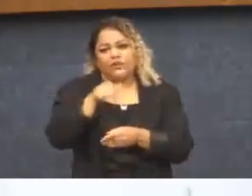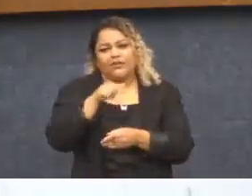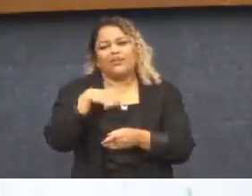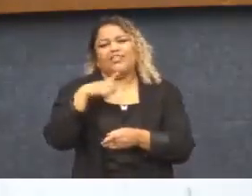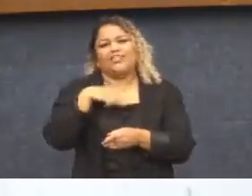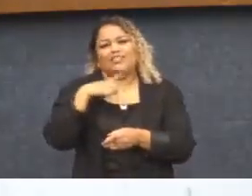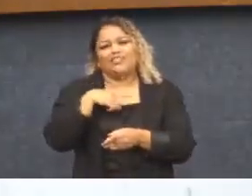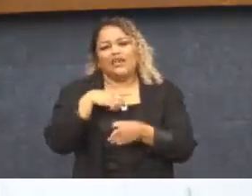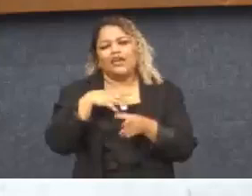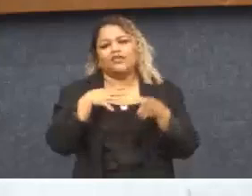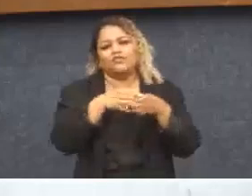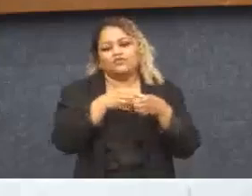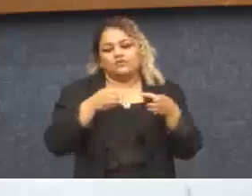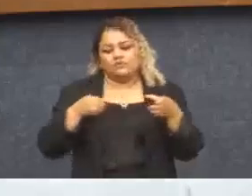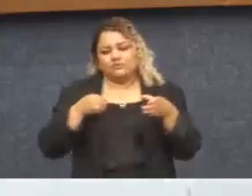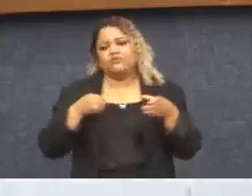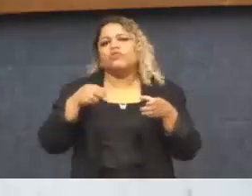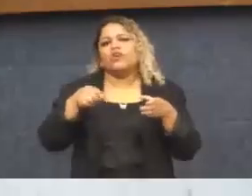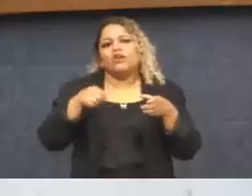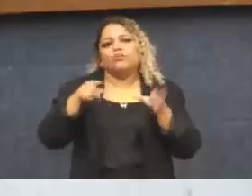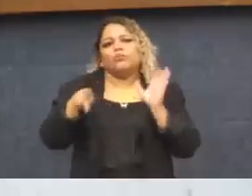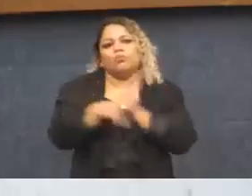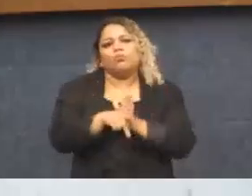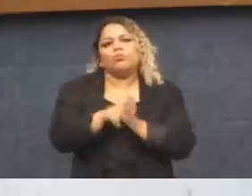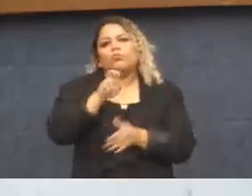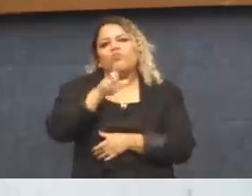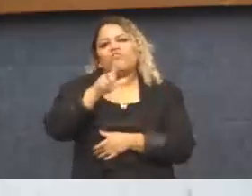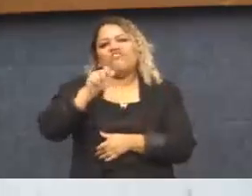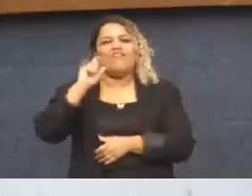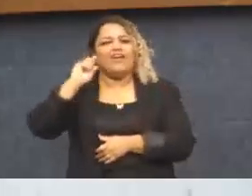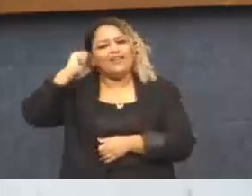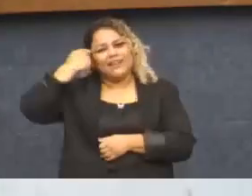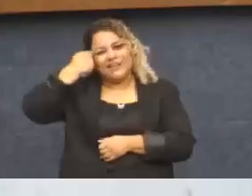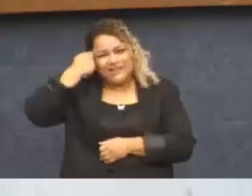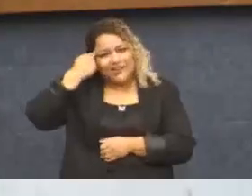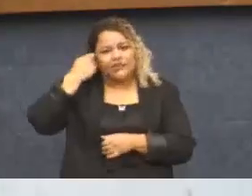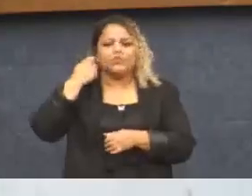concursos públicos para provimento de cargo público